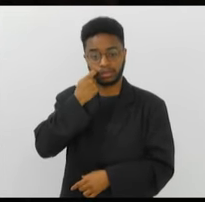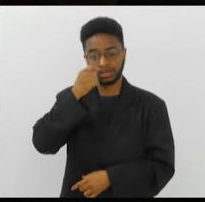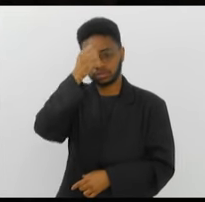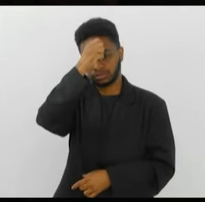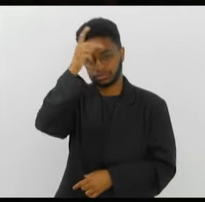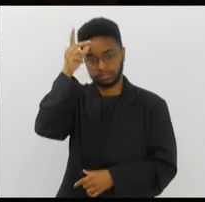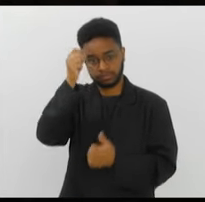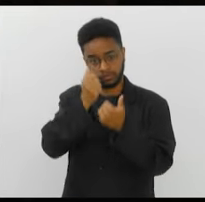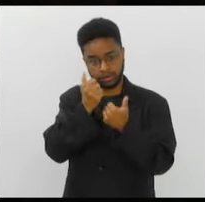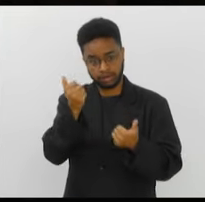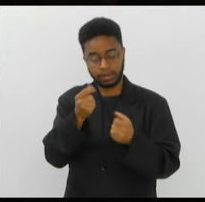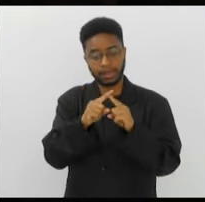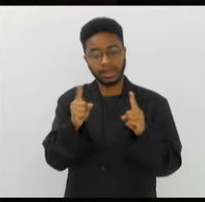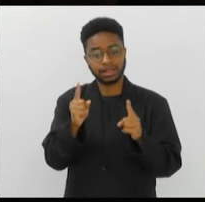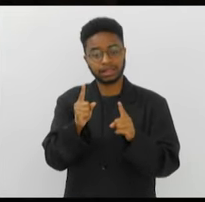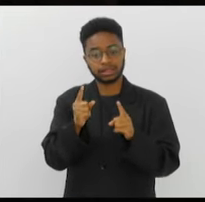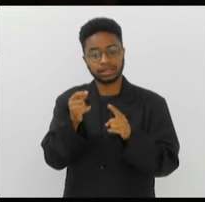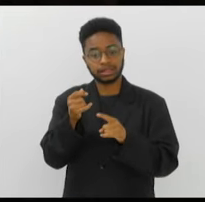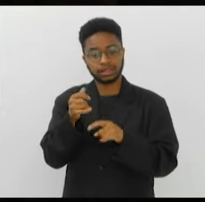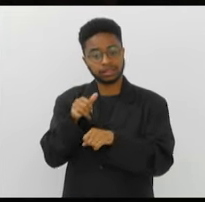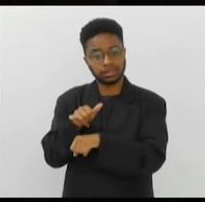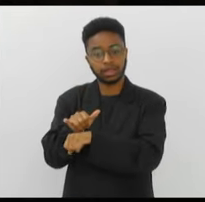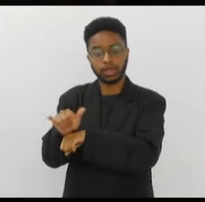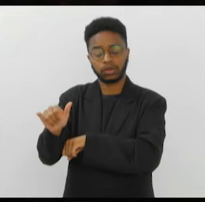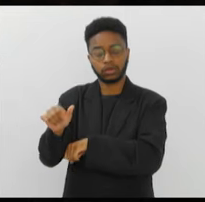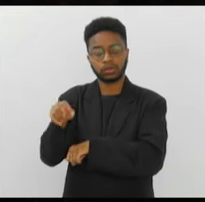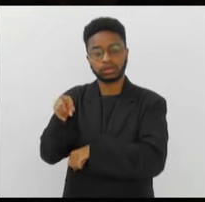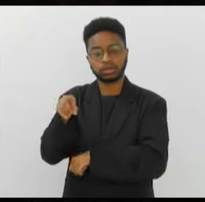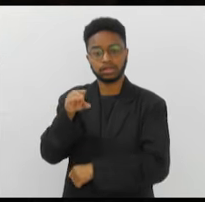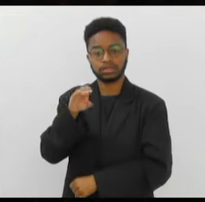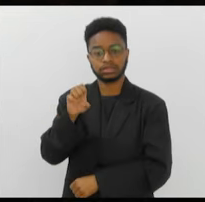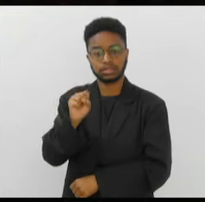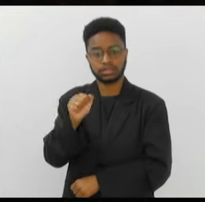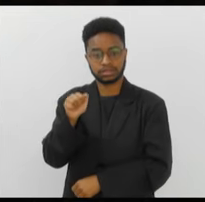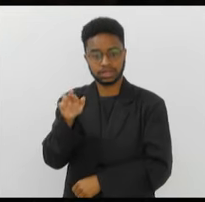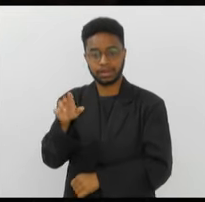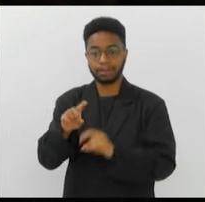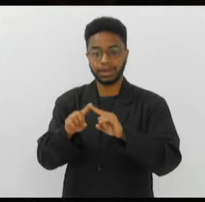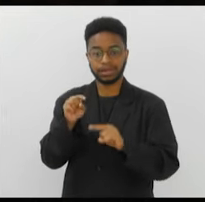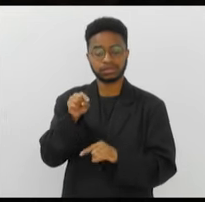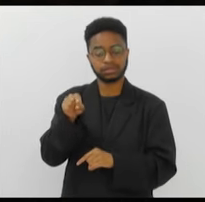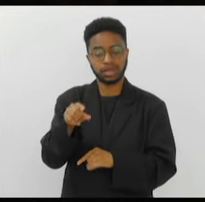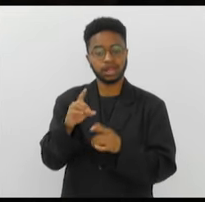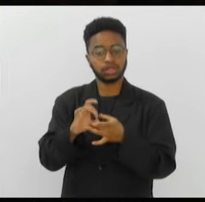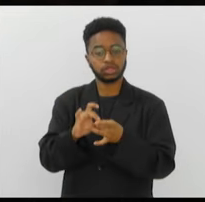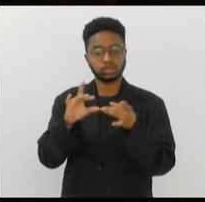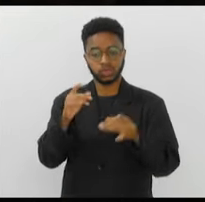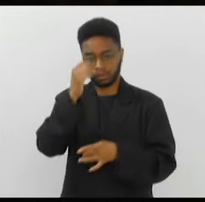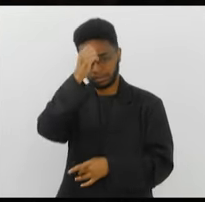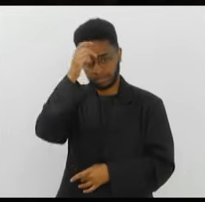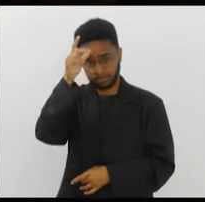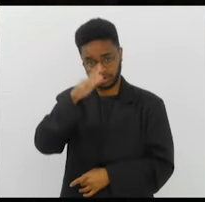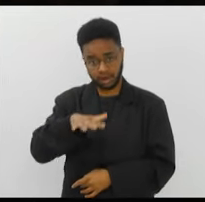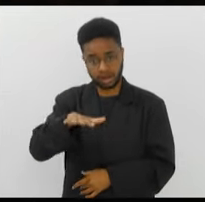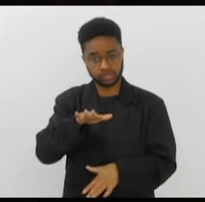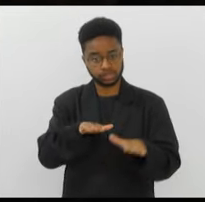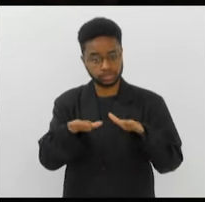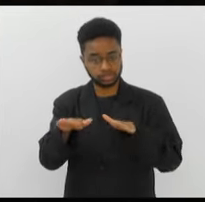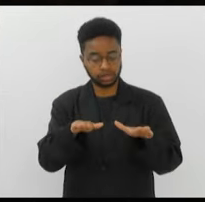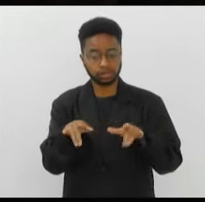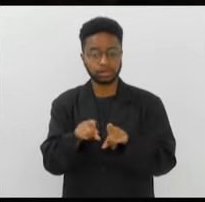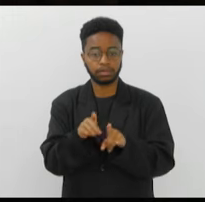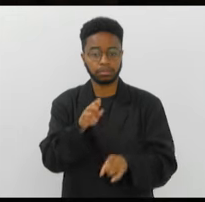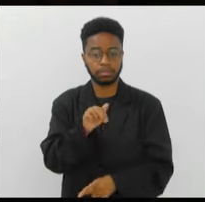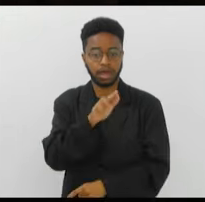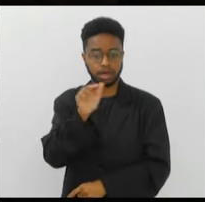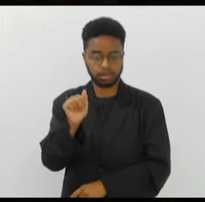o ex-prefeito César Maia o permitiu ser subprefeito da região da Barra. E lá, Jacarepaguá, Zona Oeste